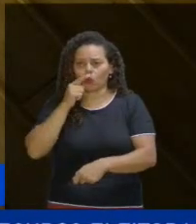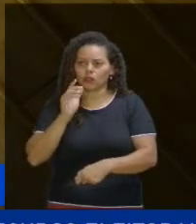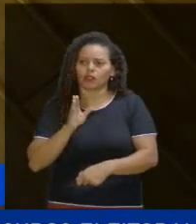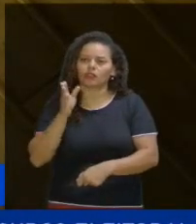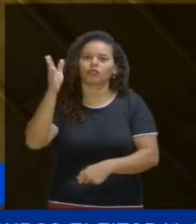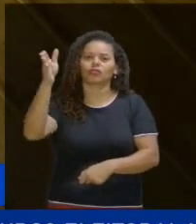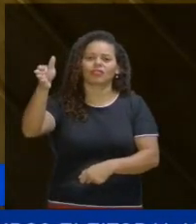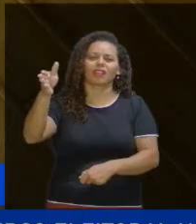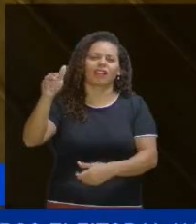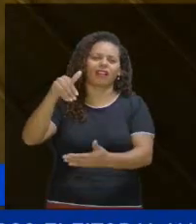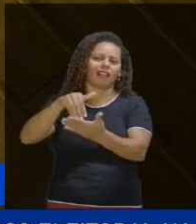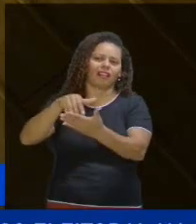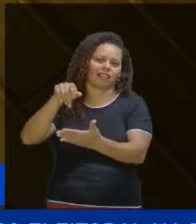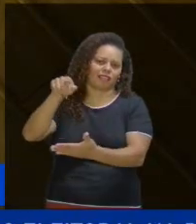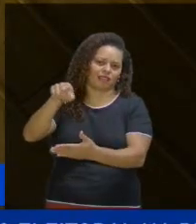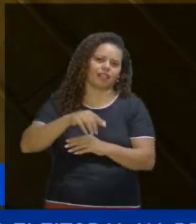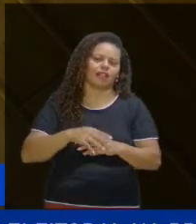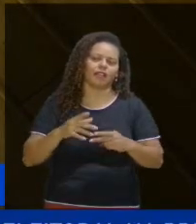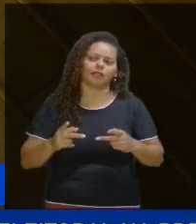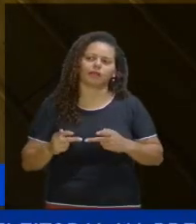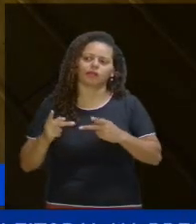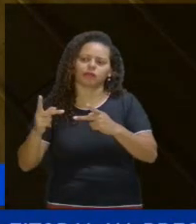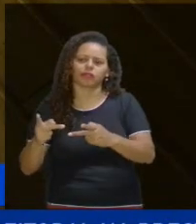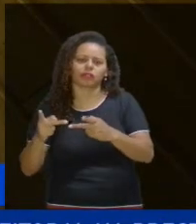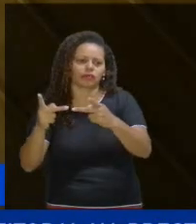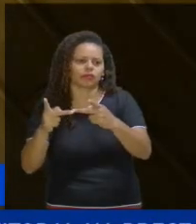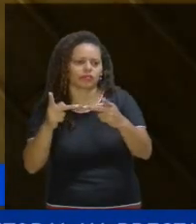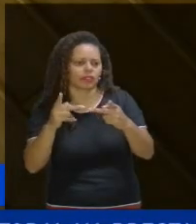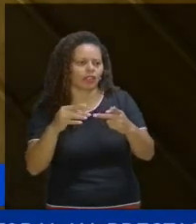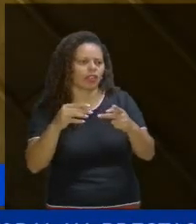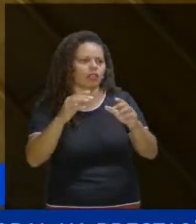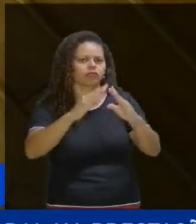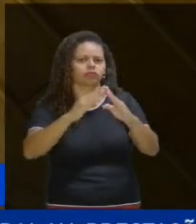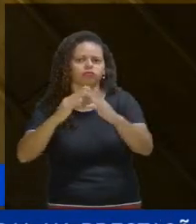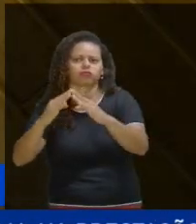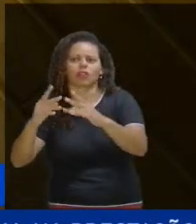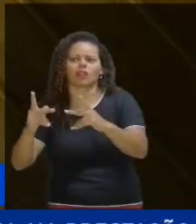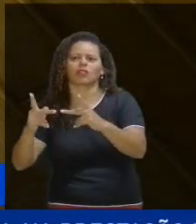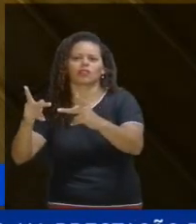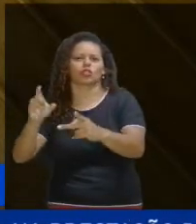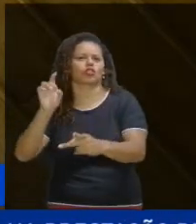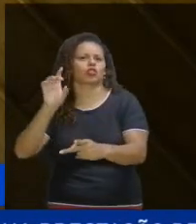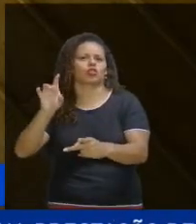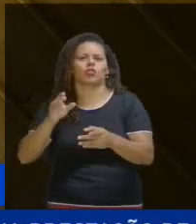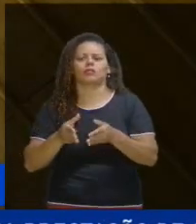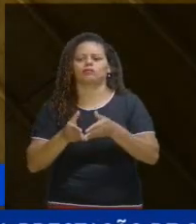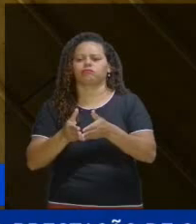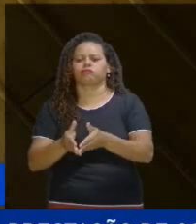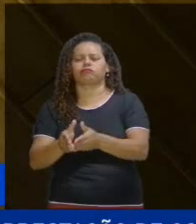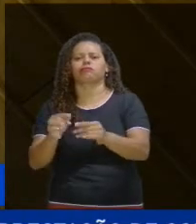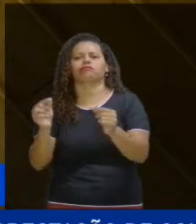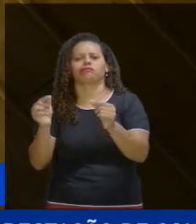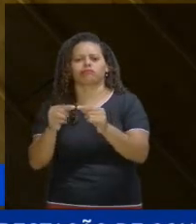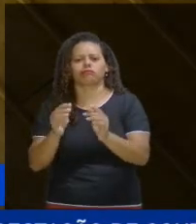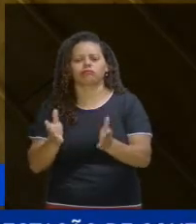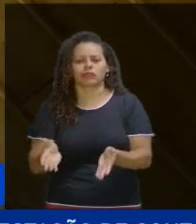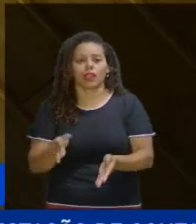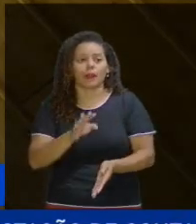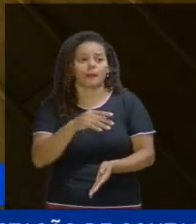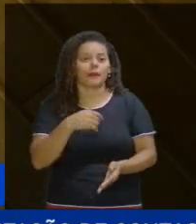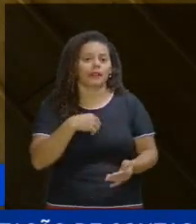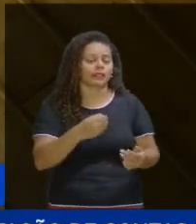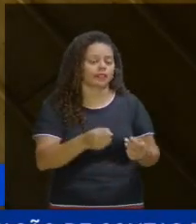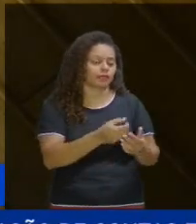pequenas rabetas para você visitar algumas localidades. E tem esse contrato nos autos. Aqui não está especificadamente que